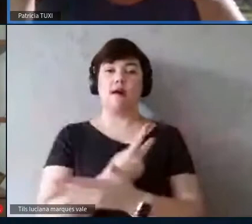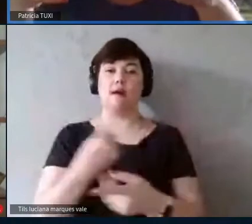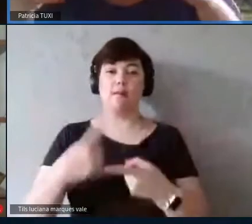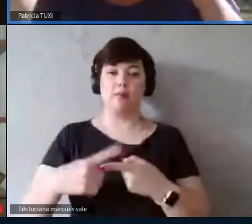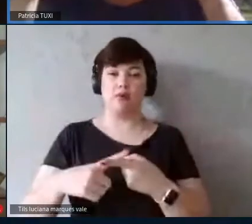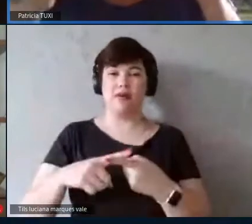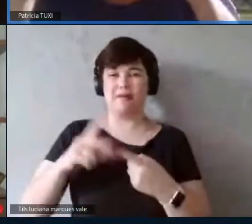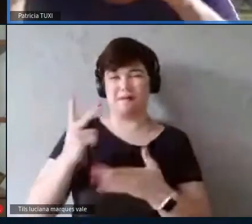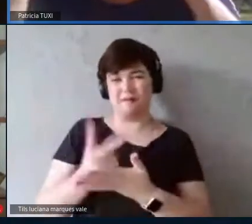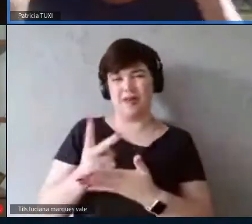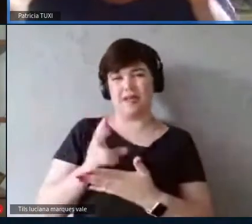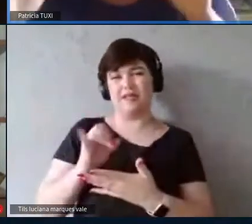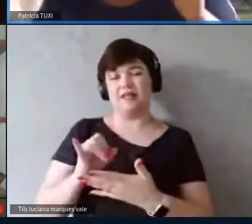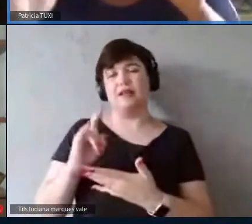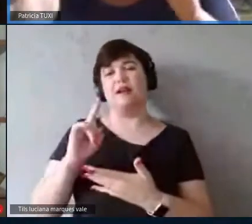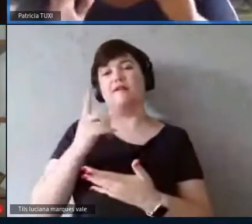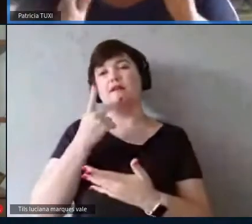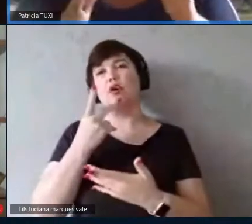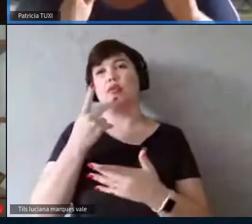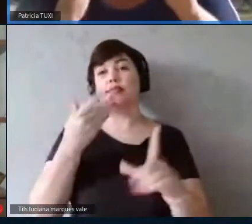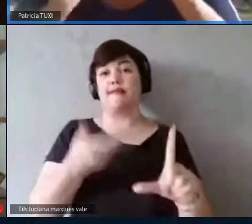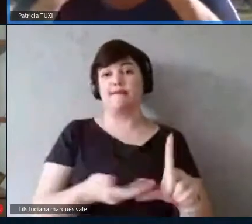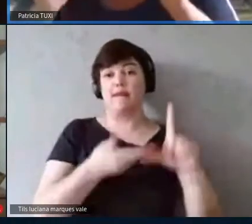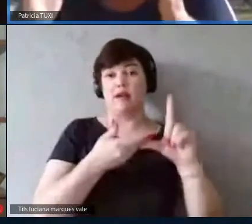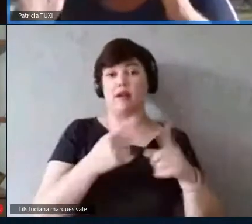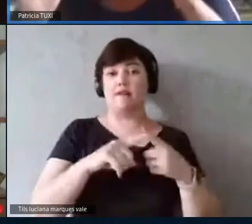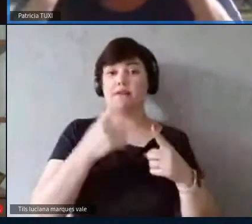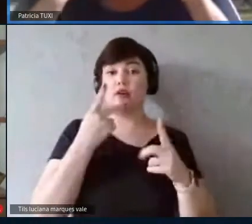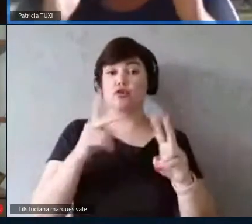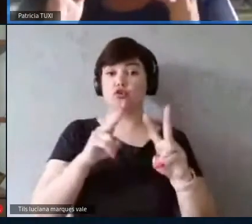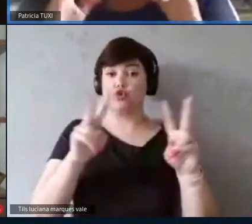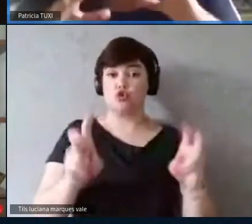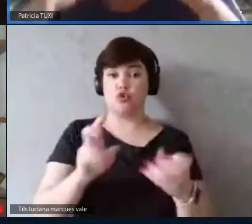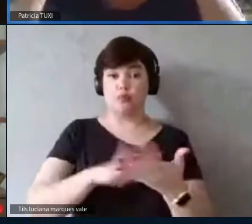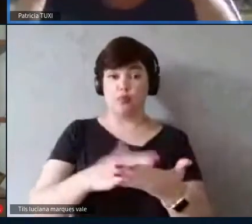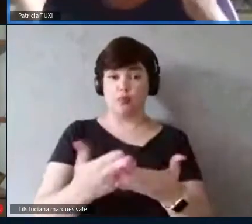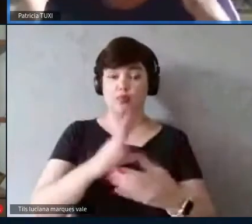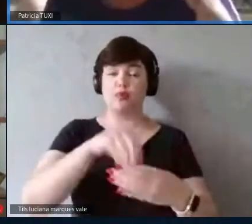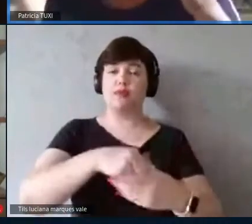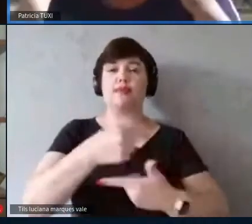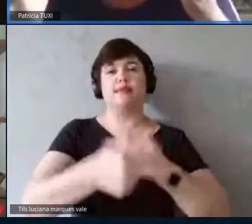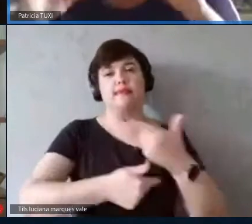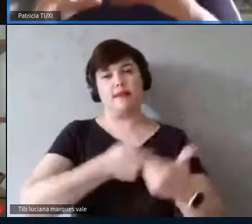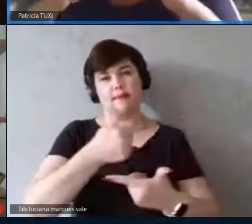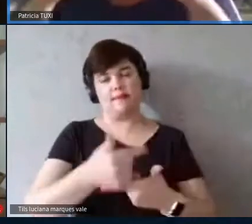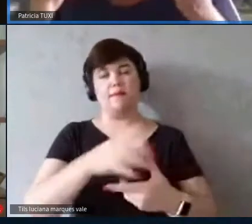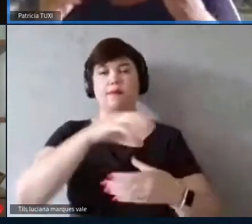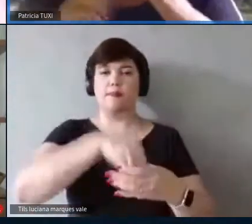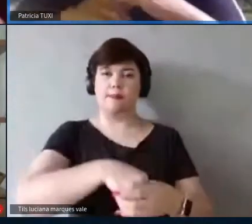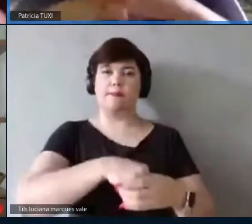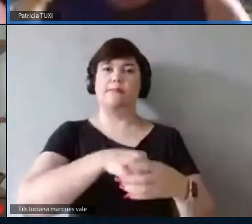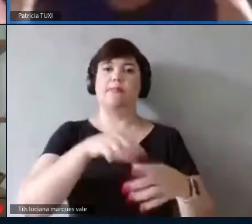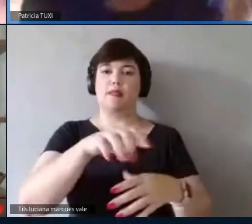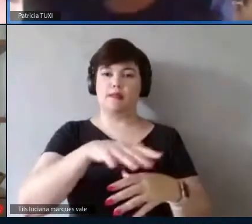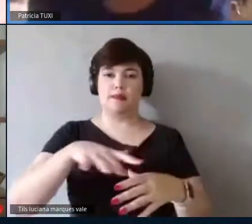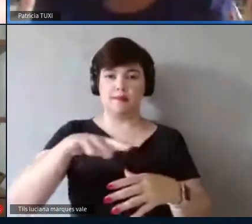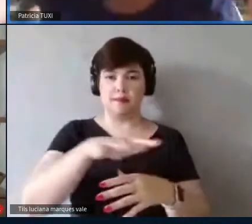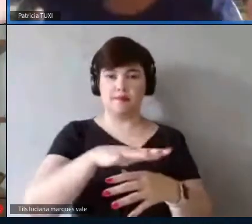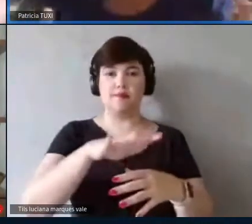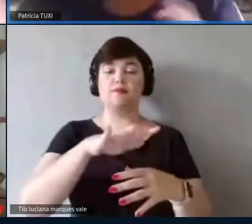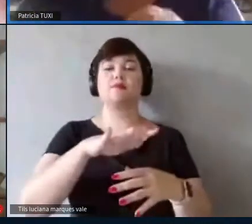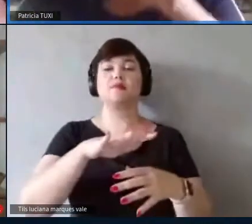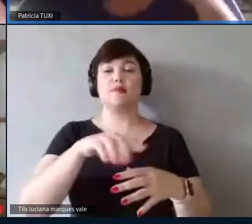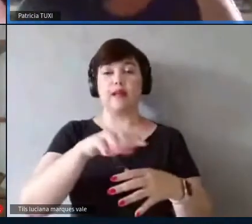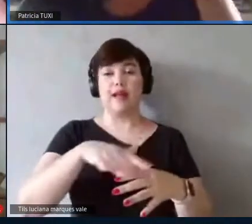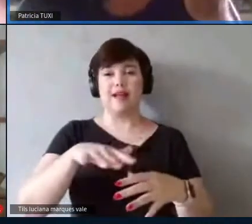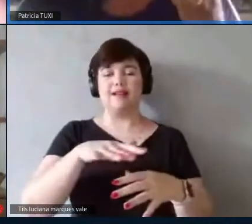dele estar com o nome TV Câmara, na verdade ele está falando sobre um intérprete que atua numa TV e que nós temos aí